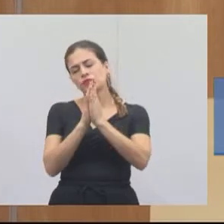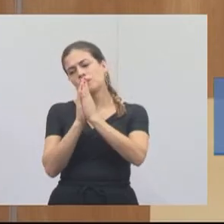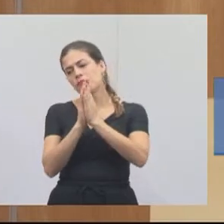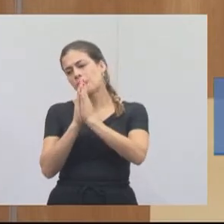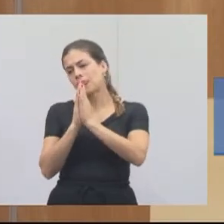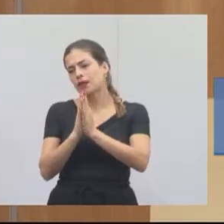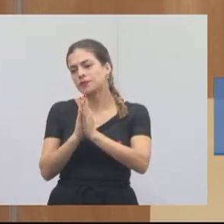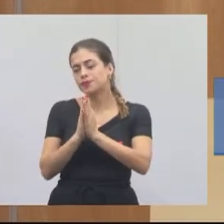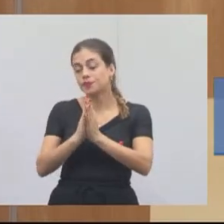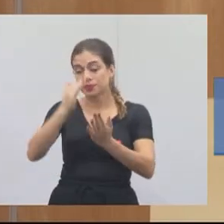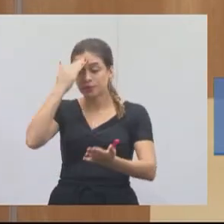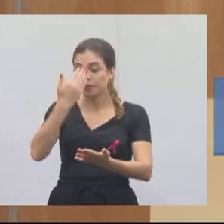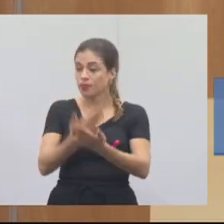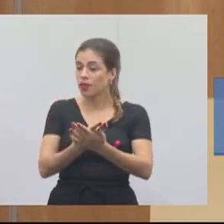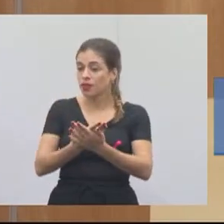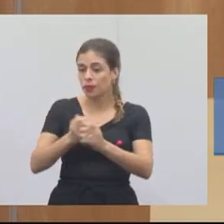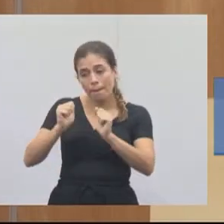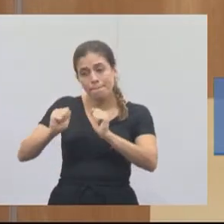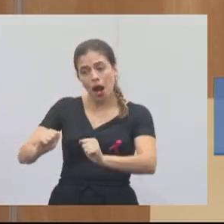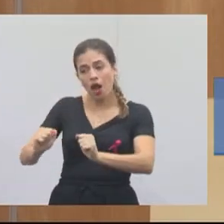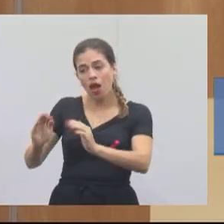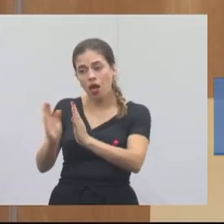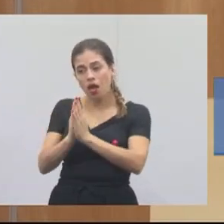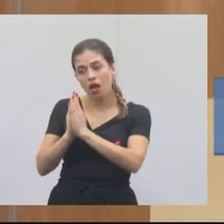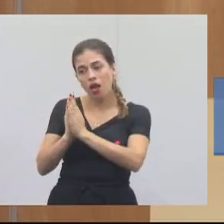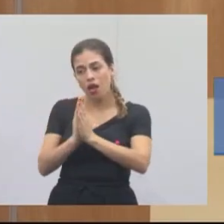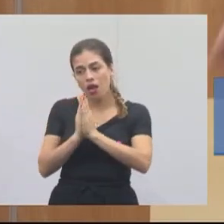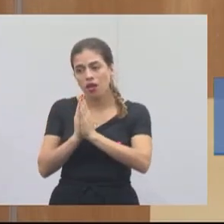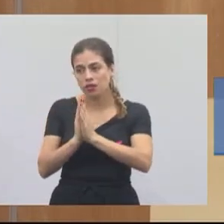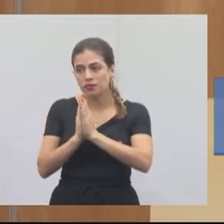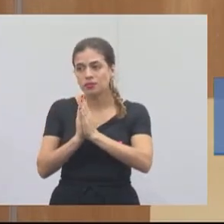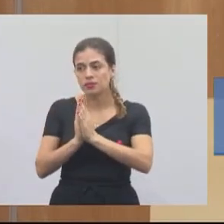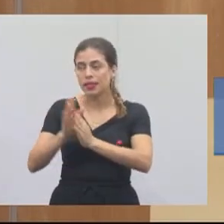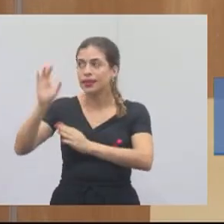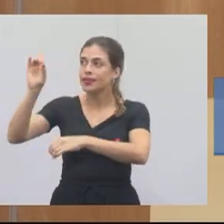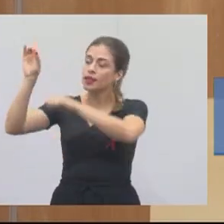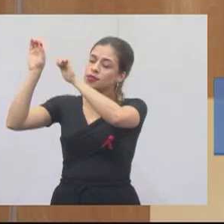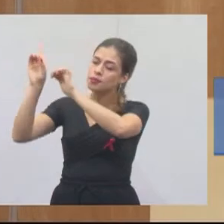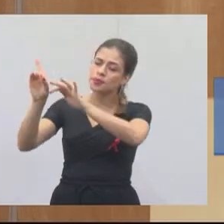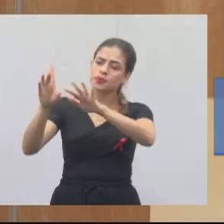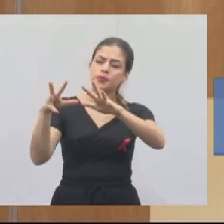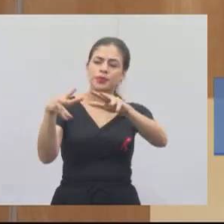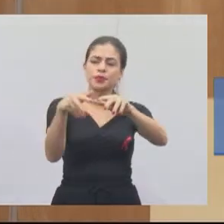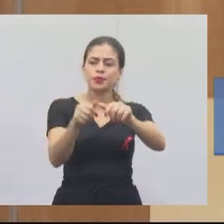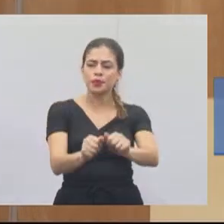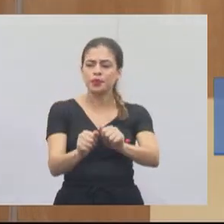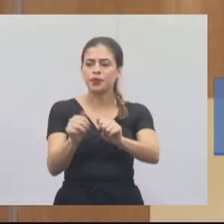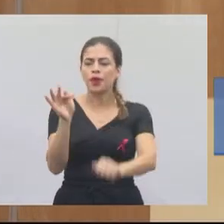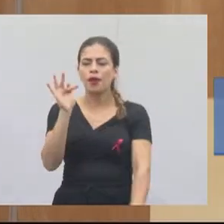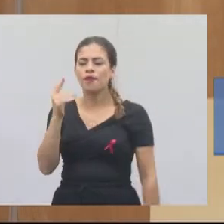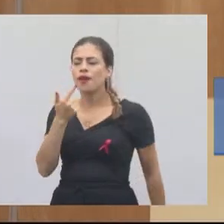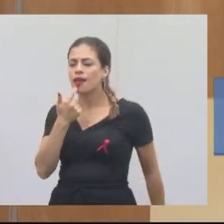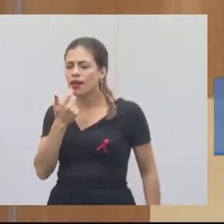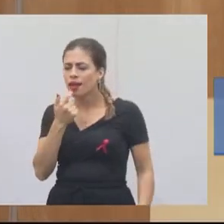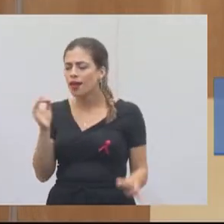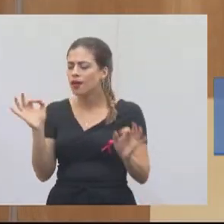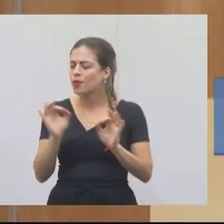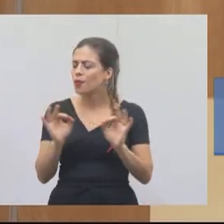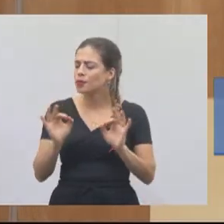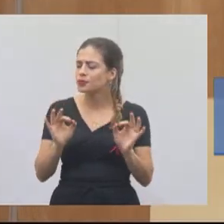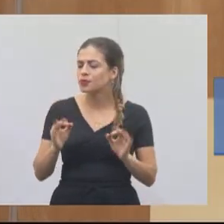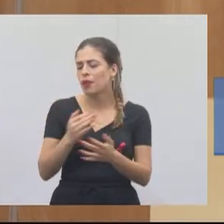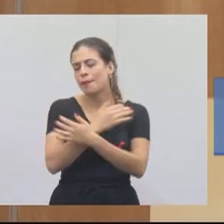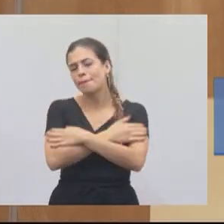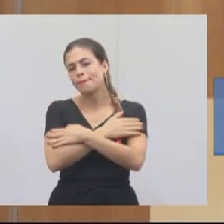acredito que o poder da oração pode acalmar os ânimos. Que Deus abençoe a todos, um ótimo feriado e um abraço